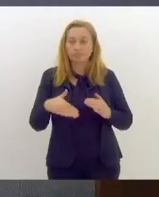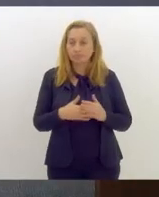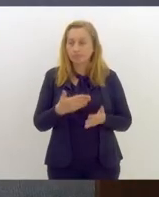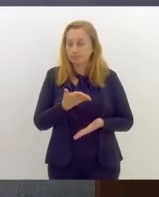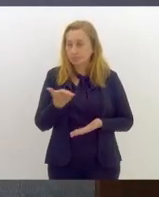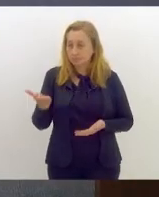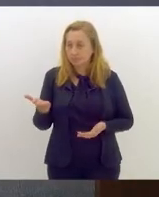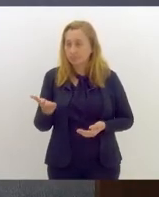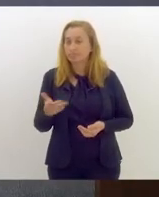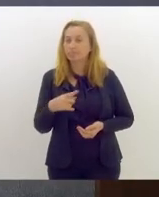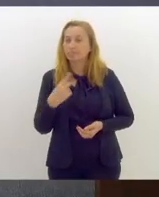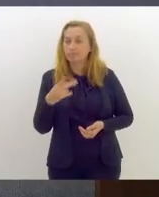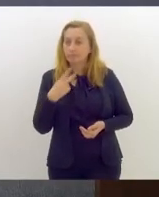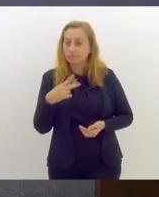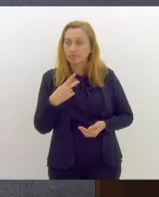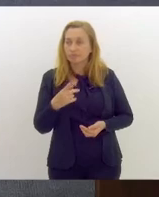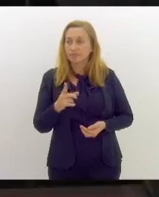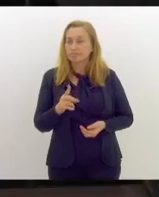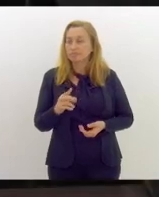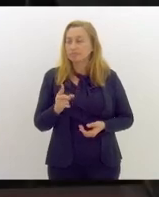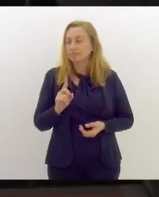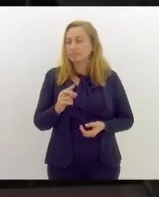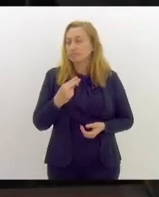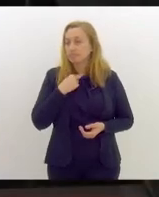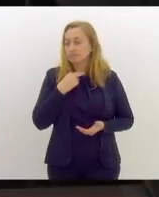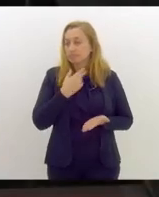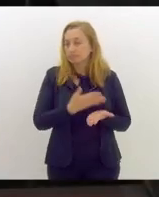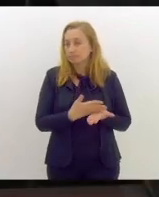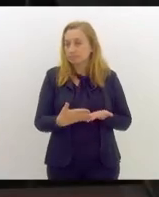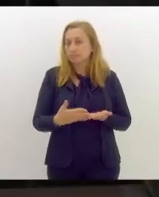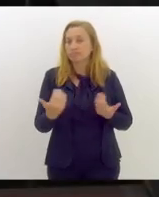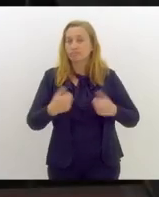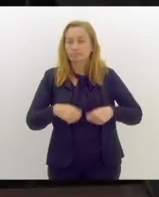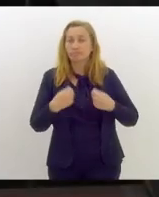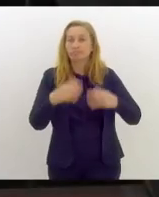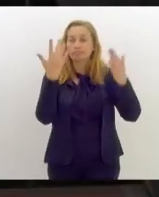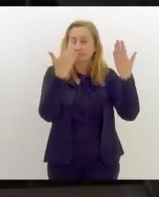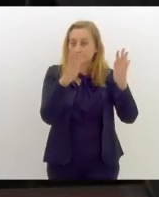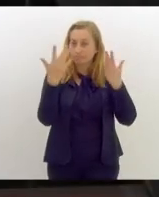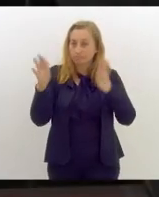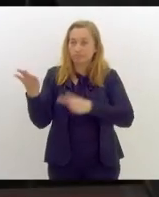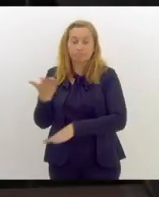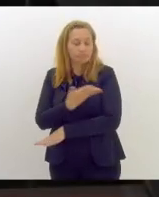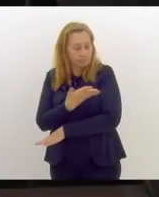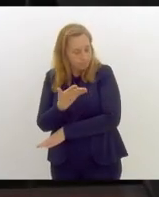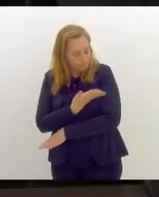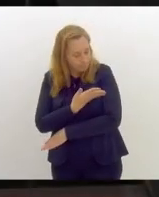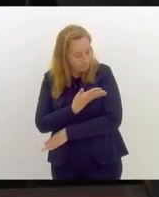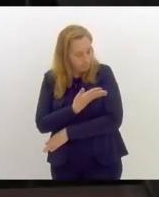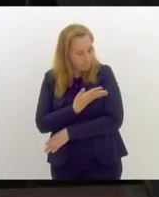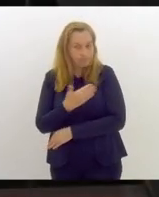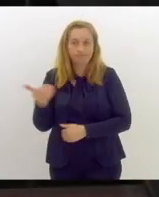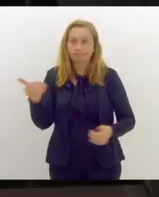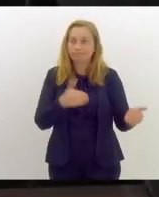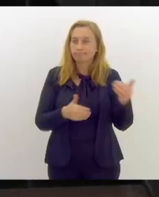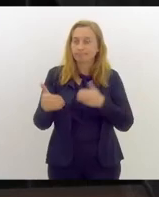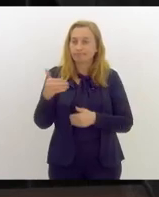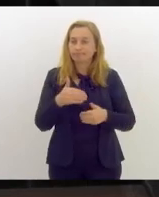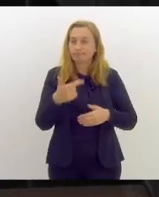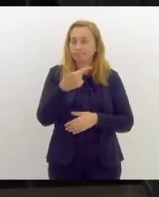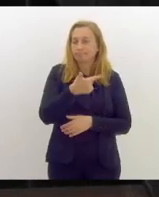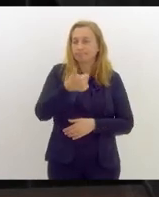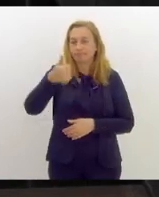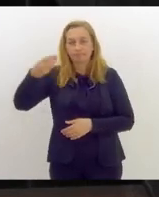e todos a nossa fala não se deve iniciar sem saldar que os nossos queridos companheiros que chegaram em